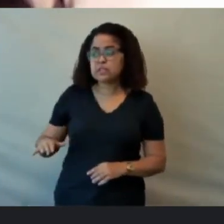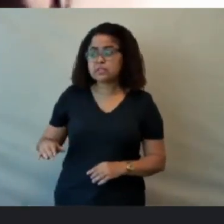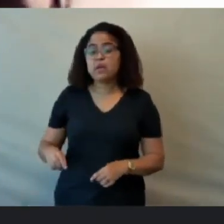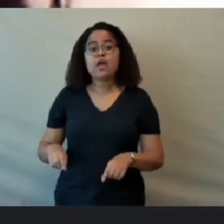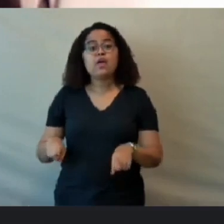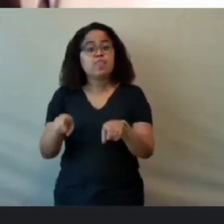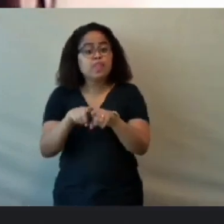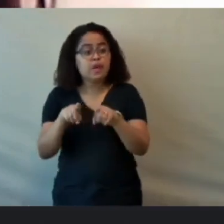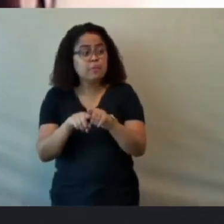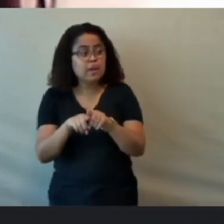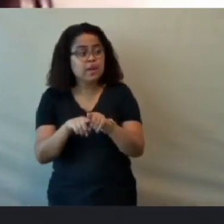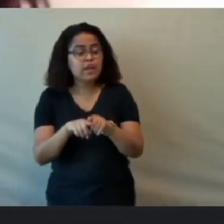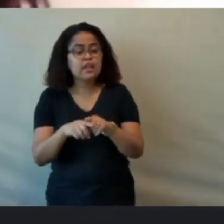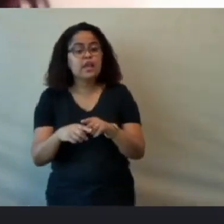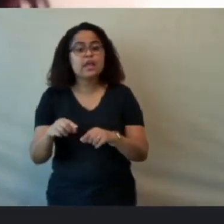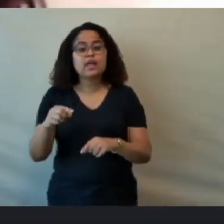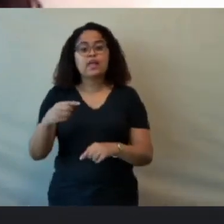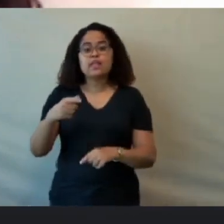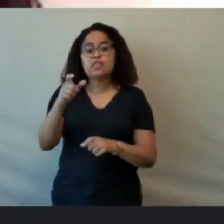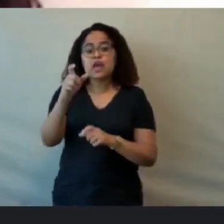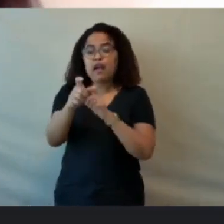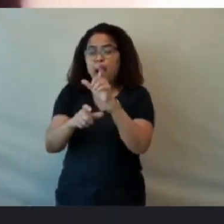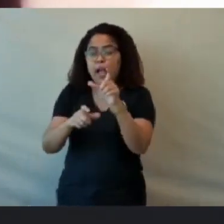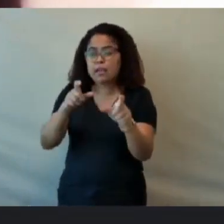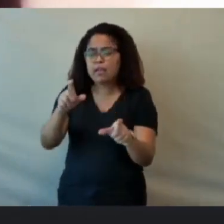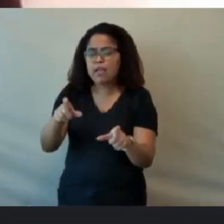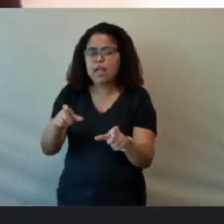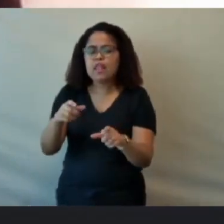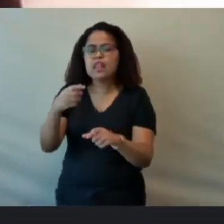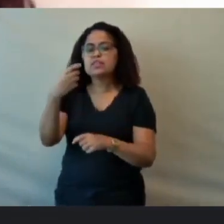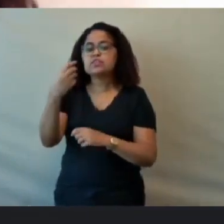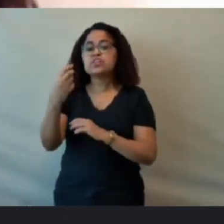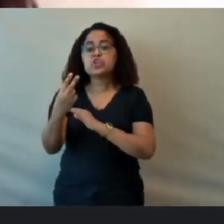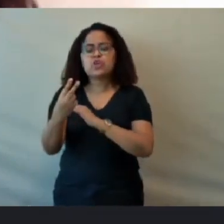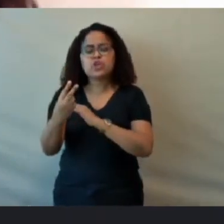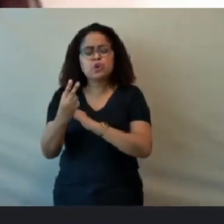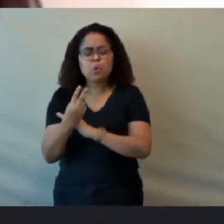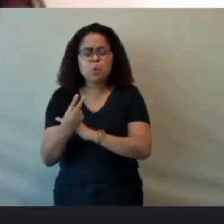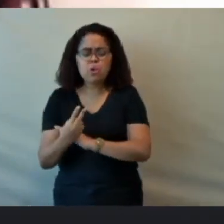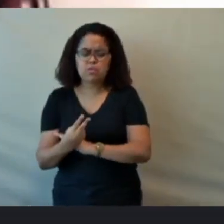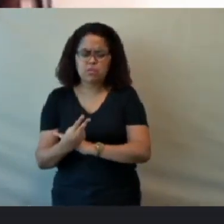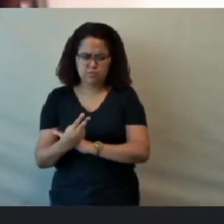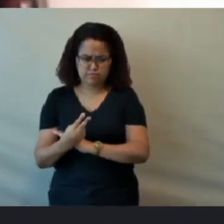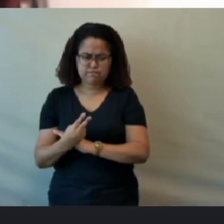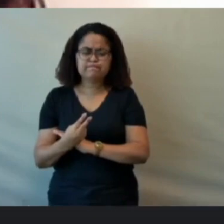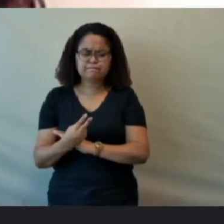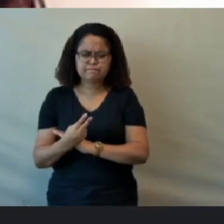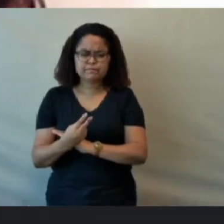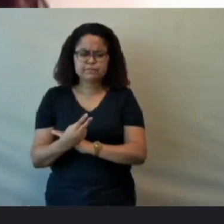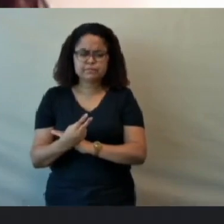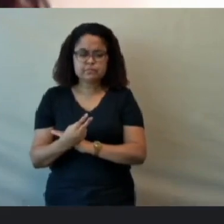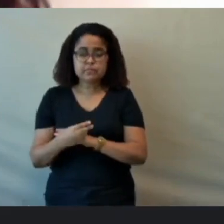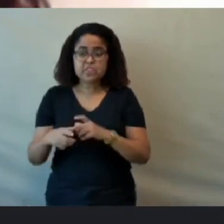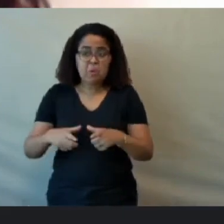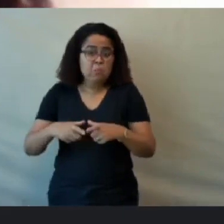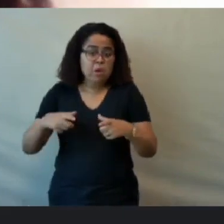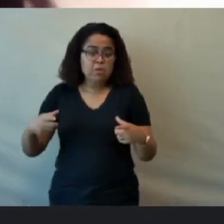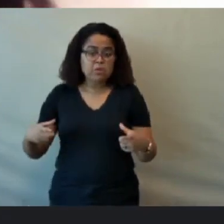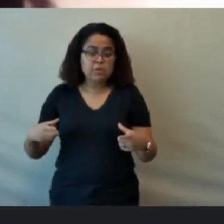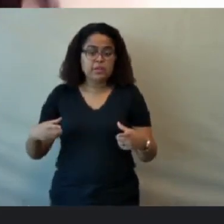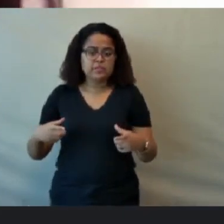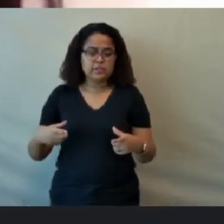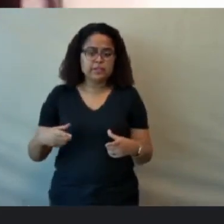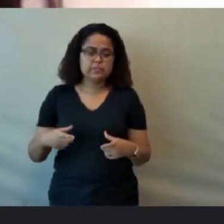os que cuidam, sendo eles cuidadores, elas, porque a maioria é mulher, então sendo elas cuidadoras